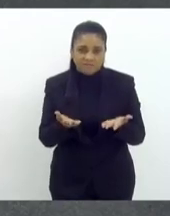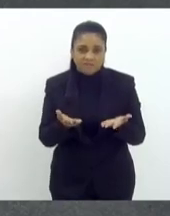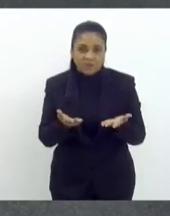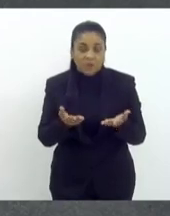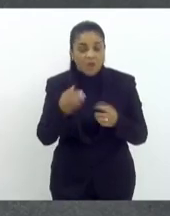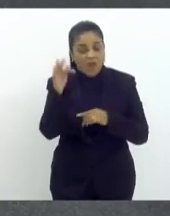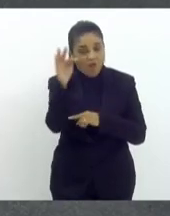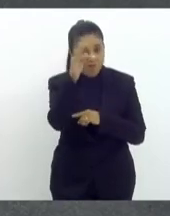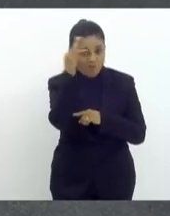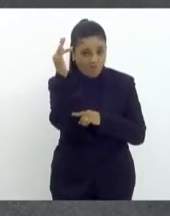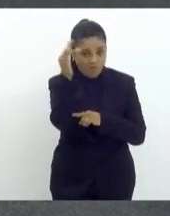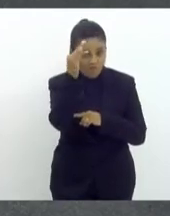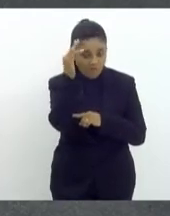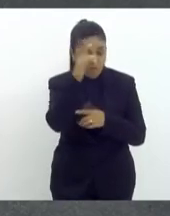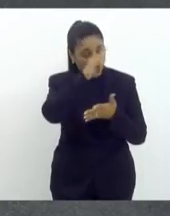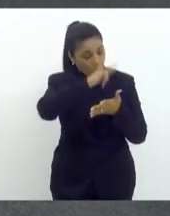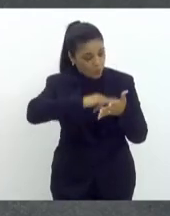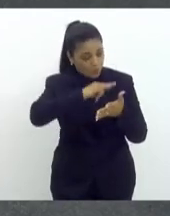importante